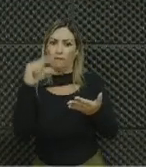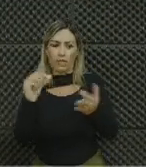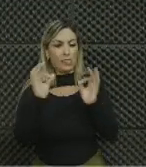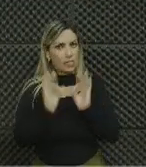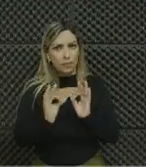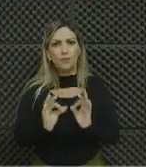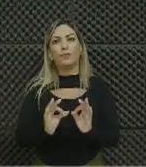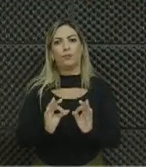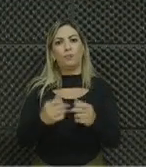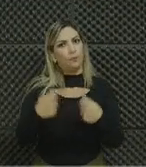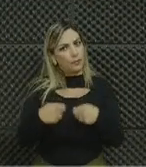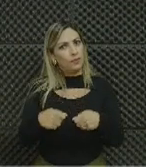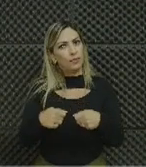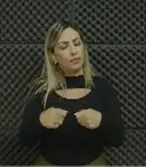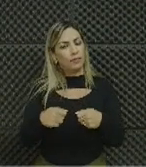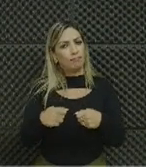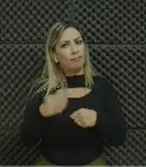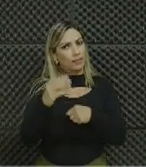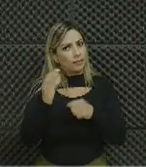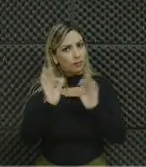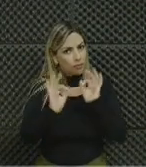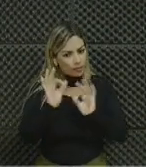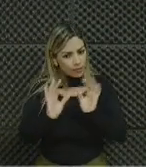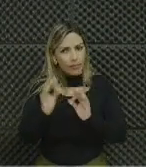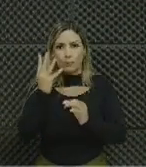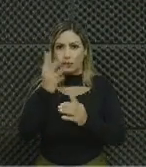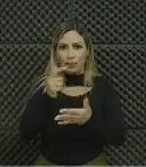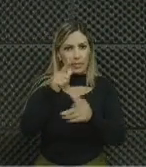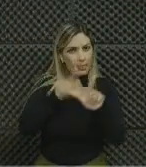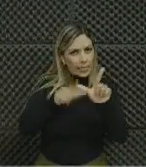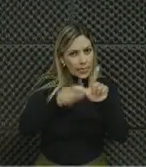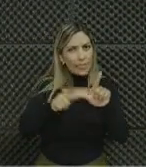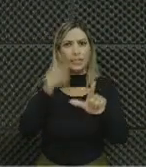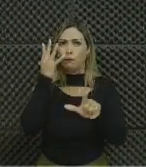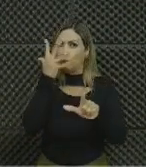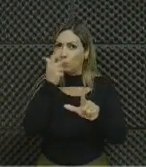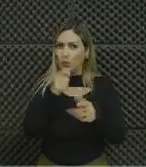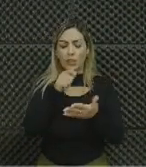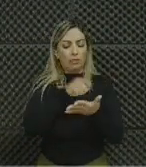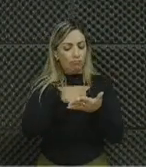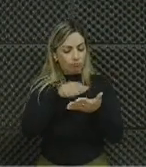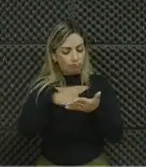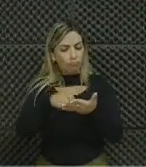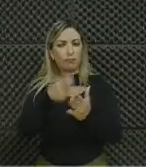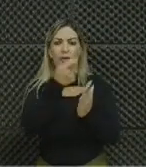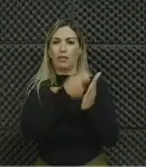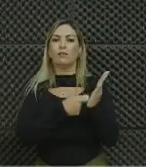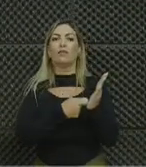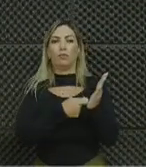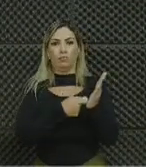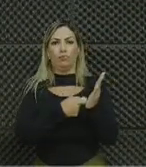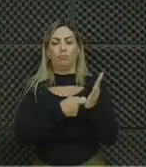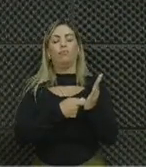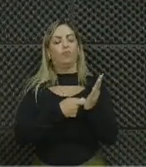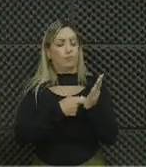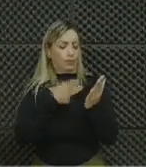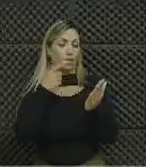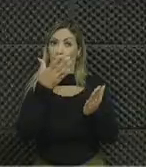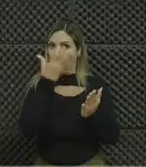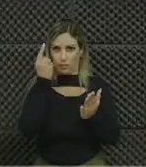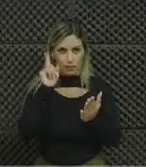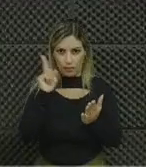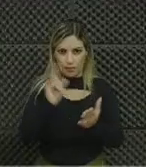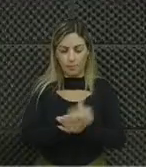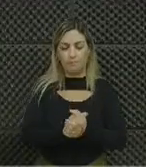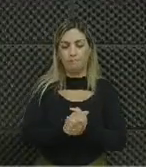minúsculas, né? Todo capricho nesse momento é bem-vindo e tem um reflexo na nota, não se esqueça. O que mais que